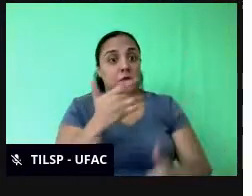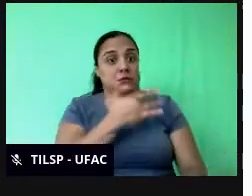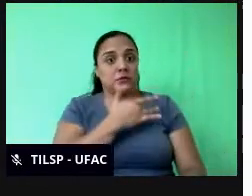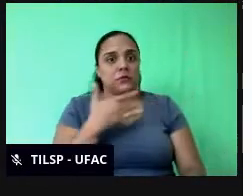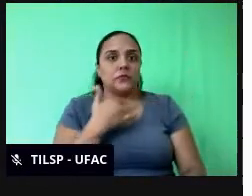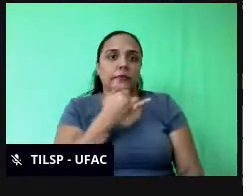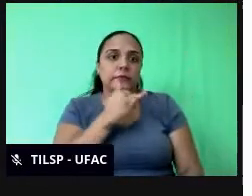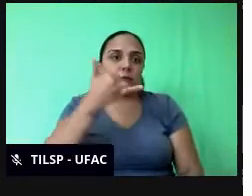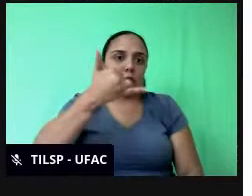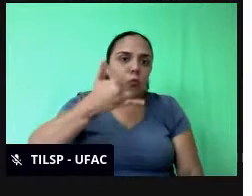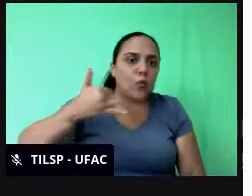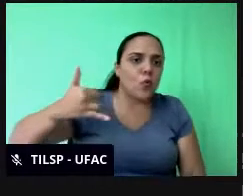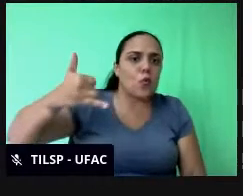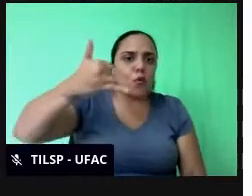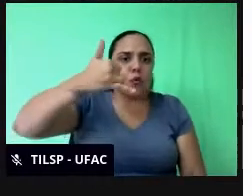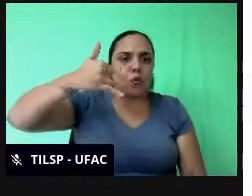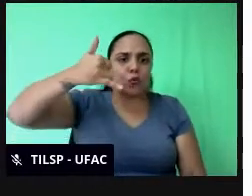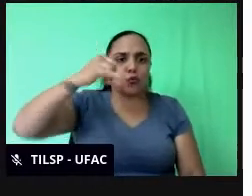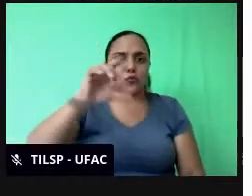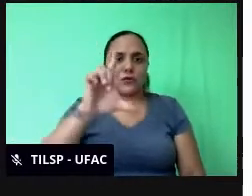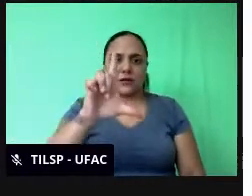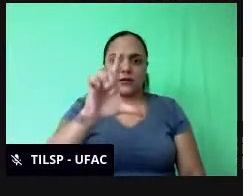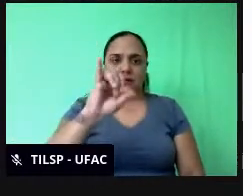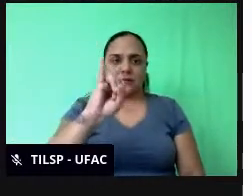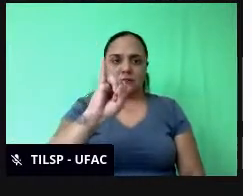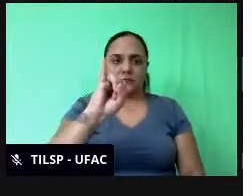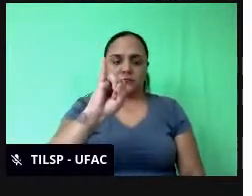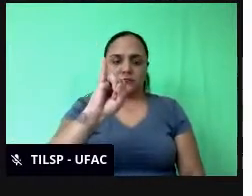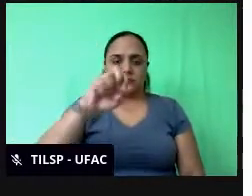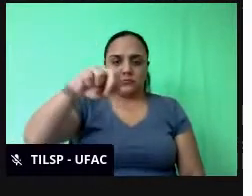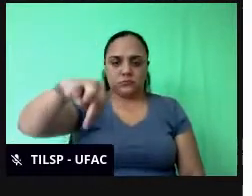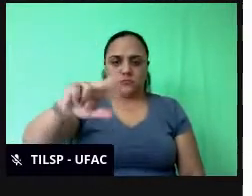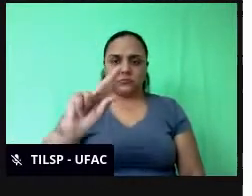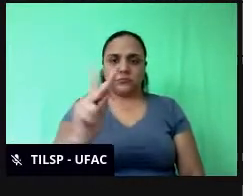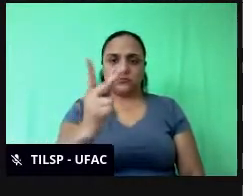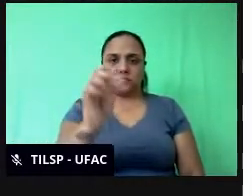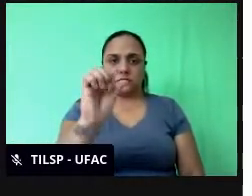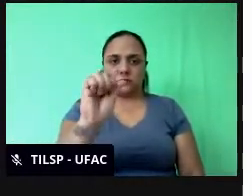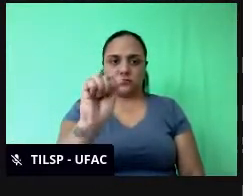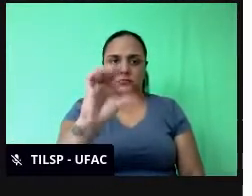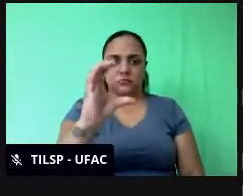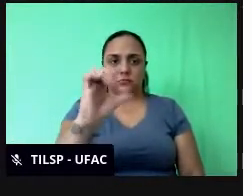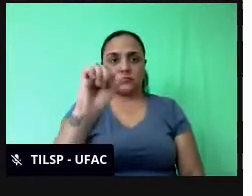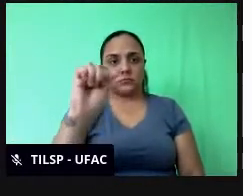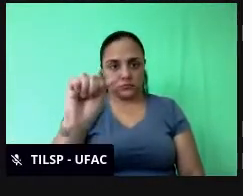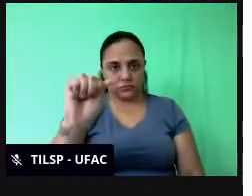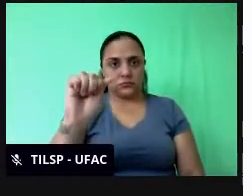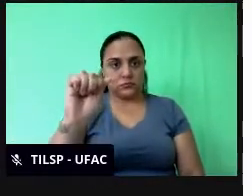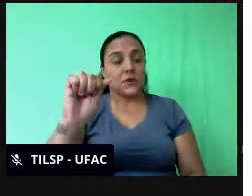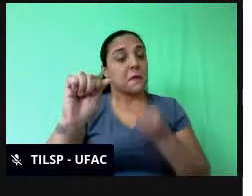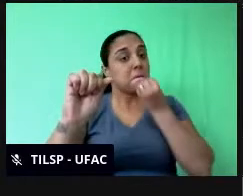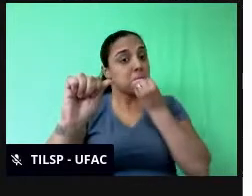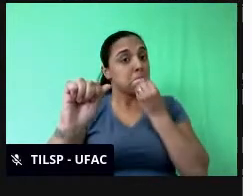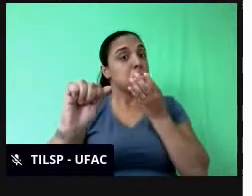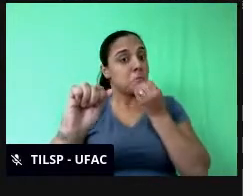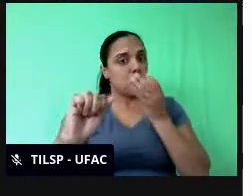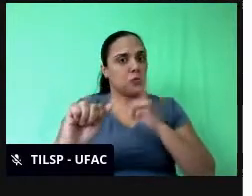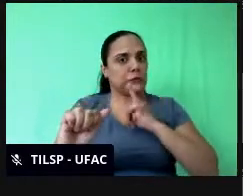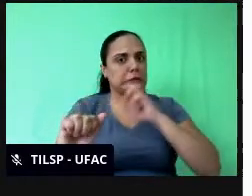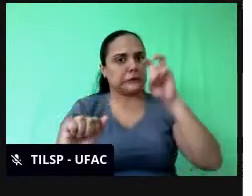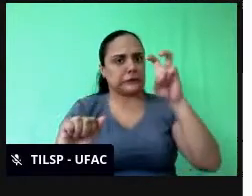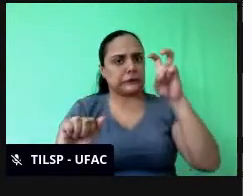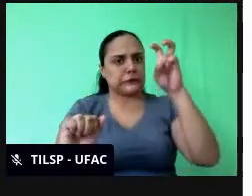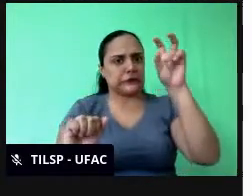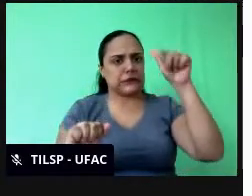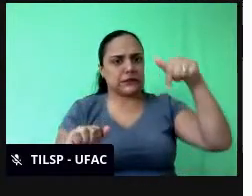como o óleo de linhaça, que ele tem uma ótima quantidade de ALA, gente, cerca de 57%, então em 100